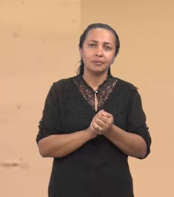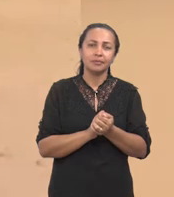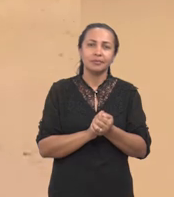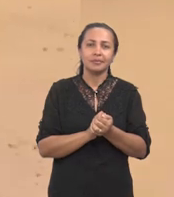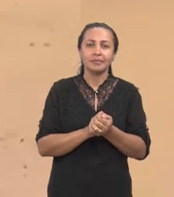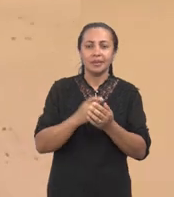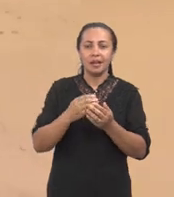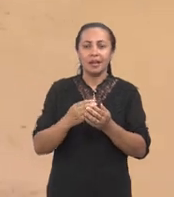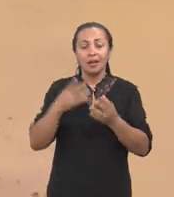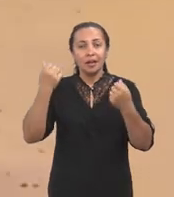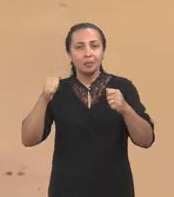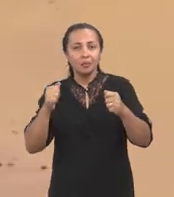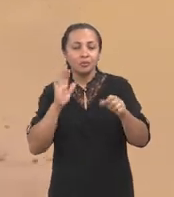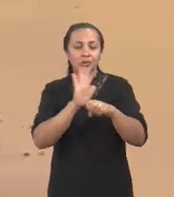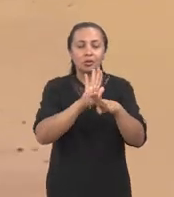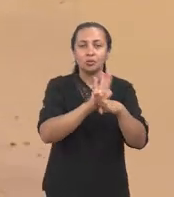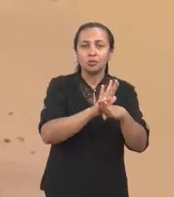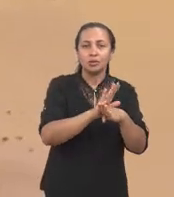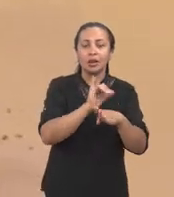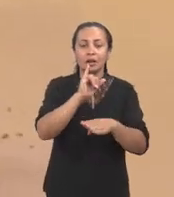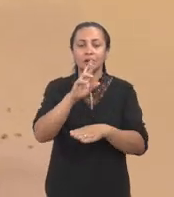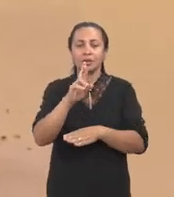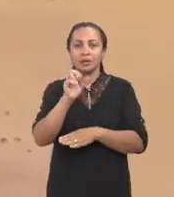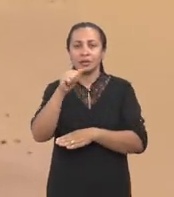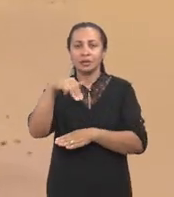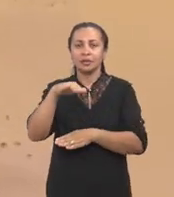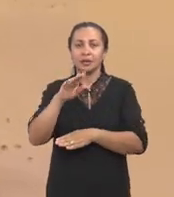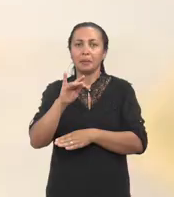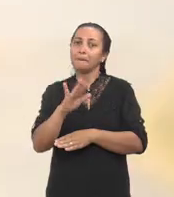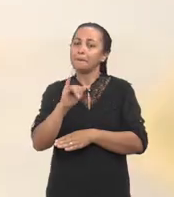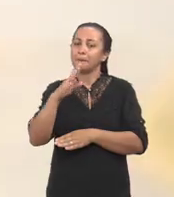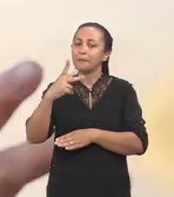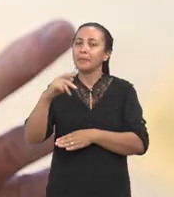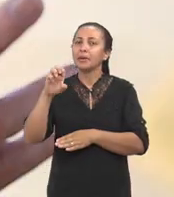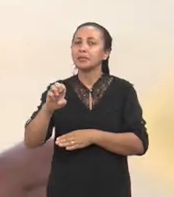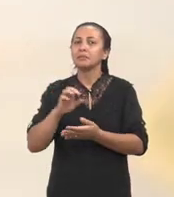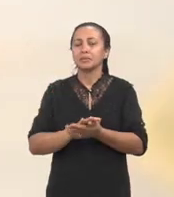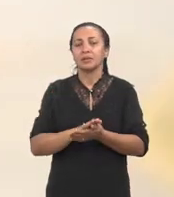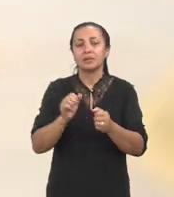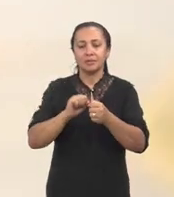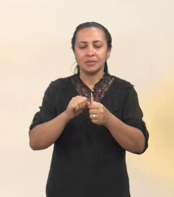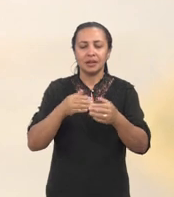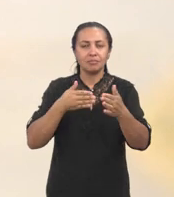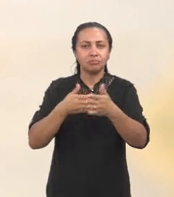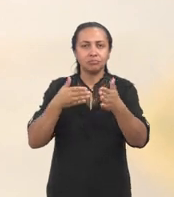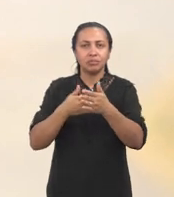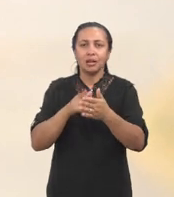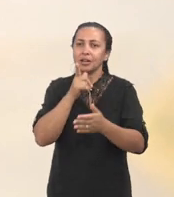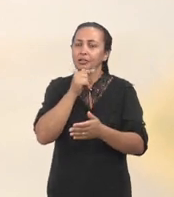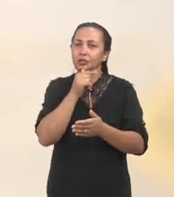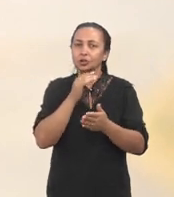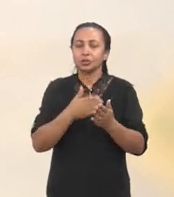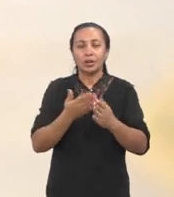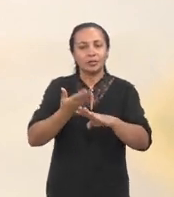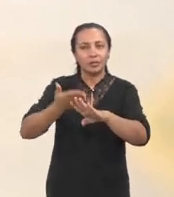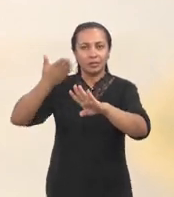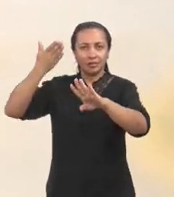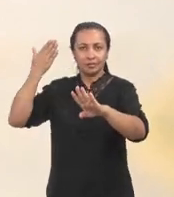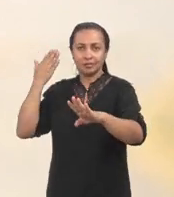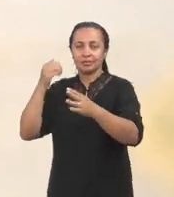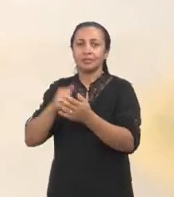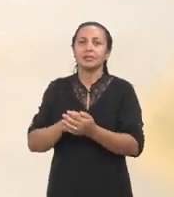atrás da gente que era um pedacinho aqui do arambipe E aí a gente fizemos barraco para